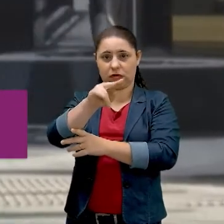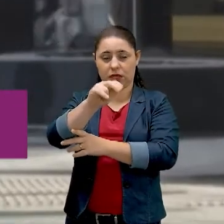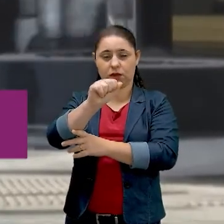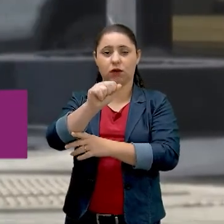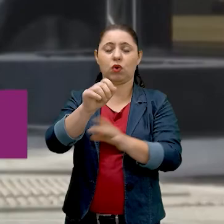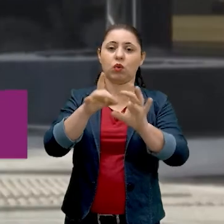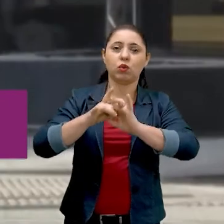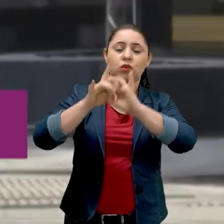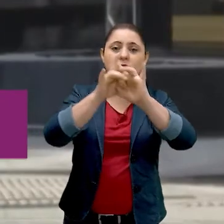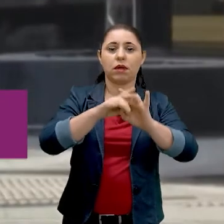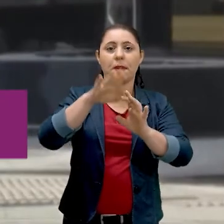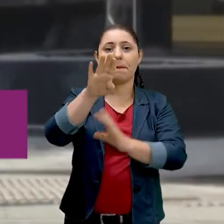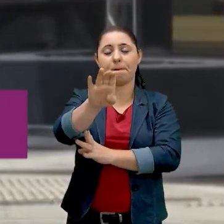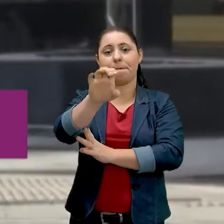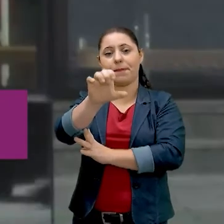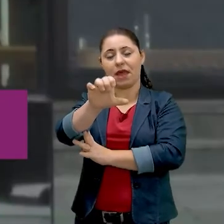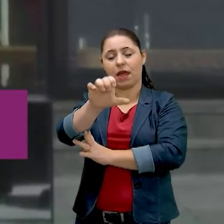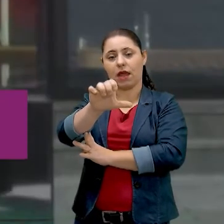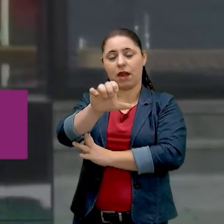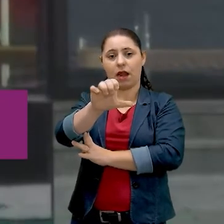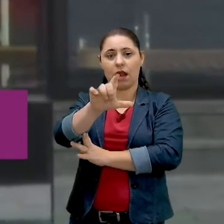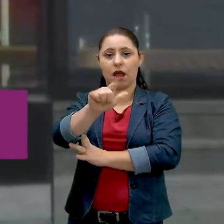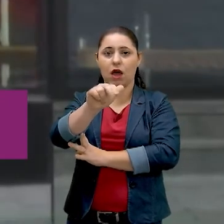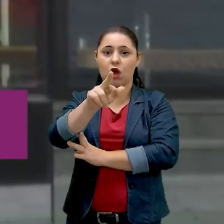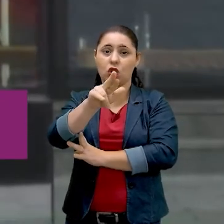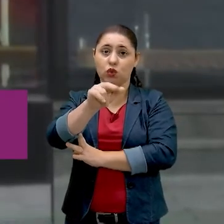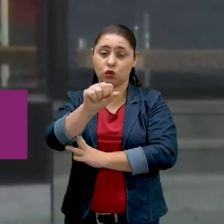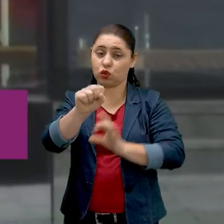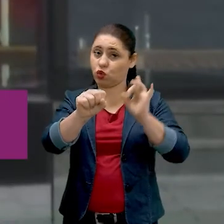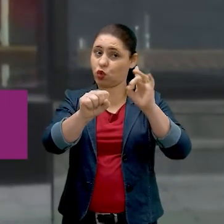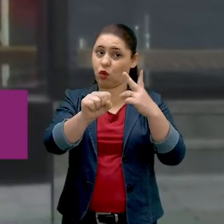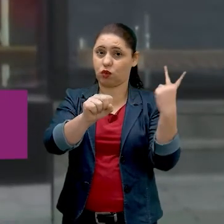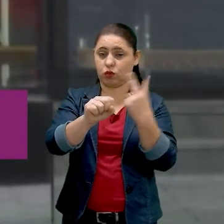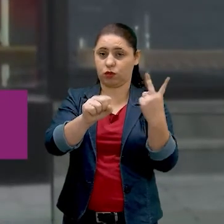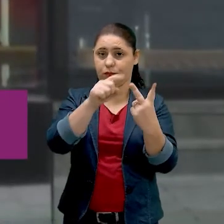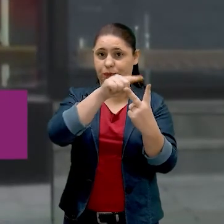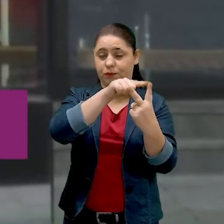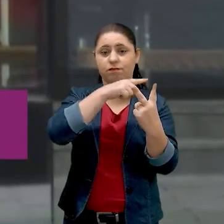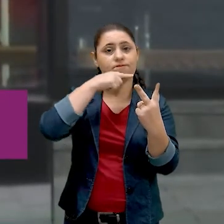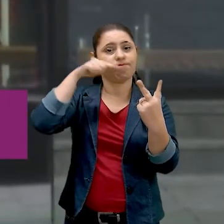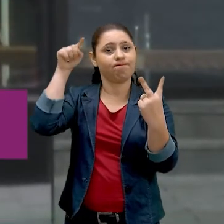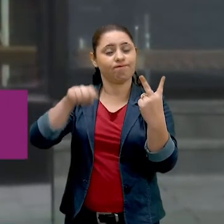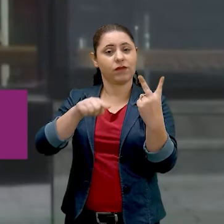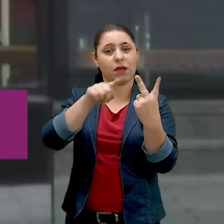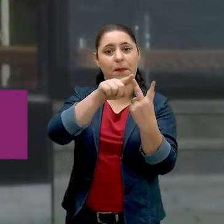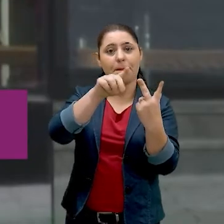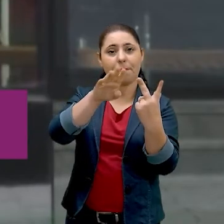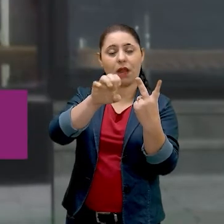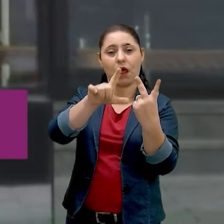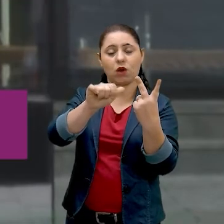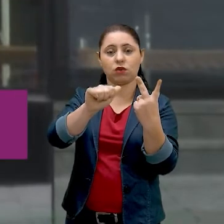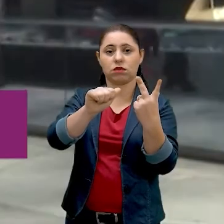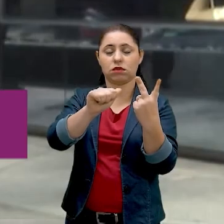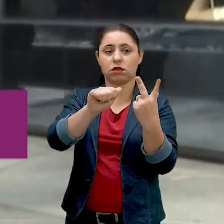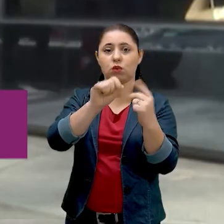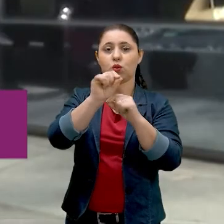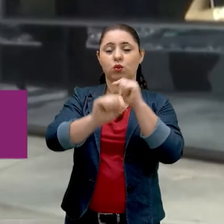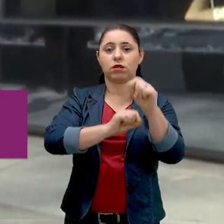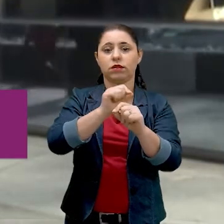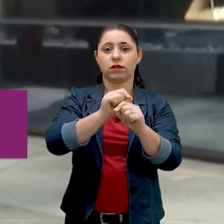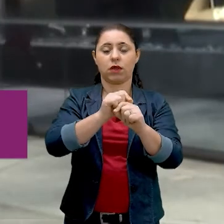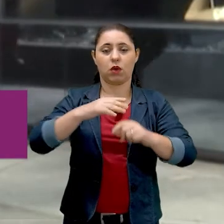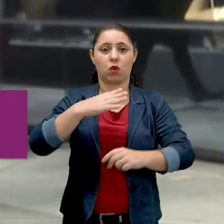europeu, Rússia, Belarus, por exemplo, vamos pegar só esses dois só, é muita instabilidade com